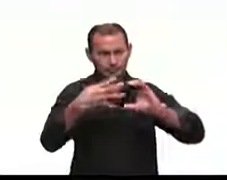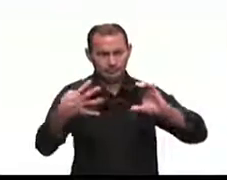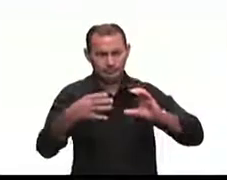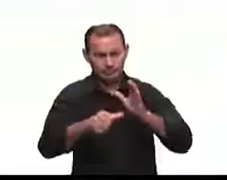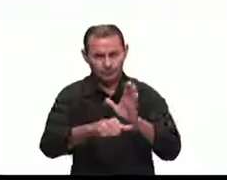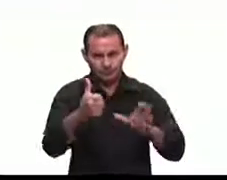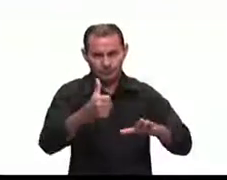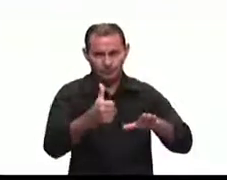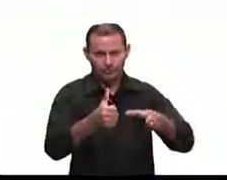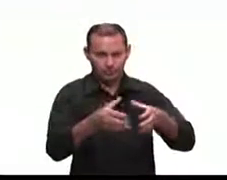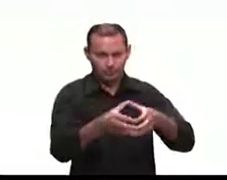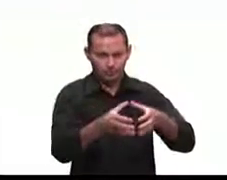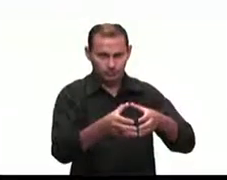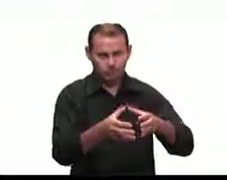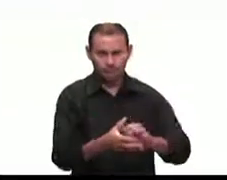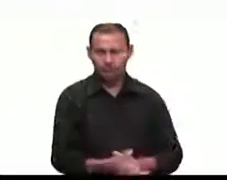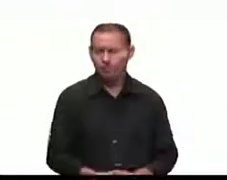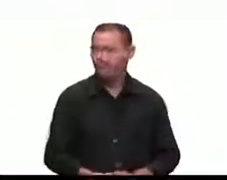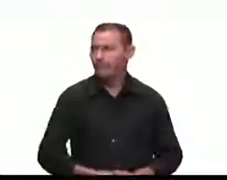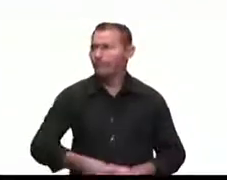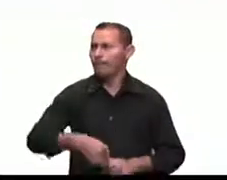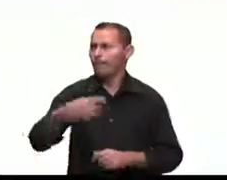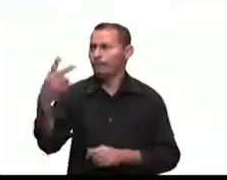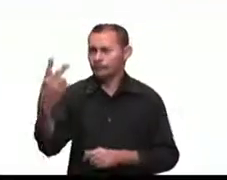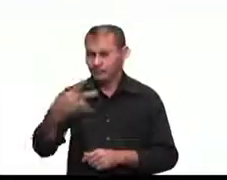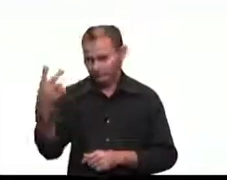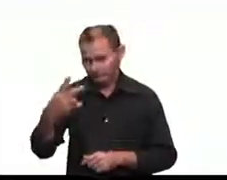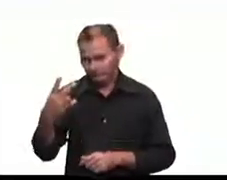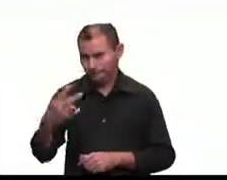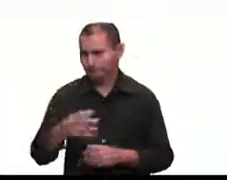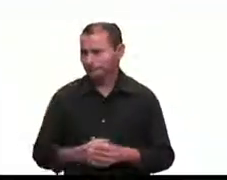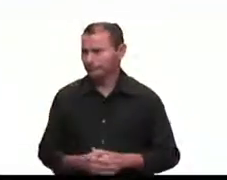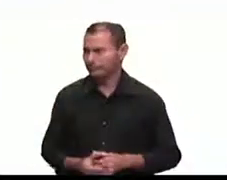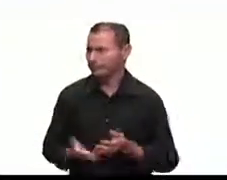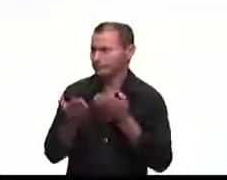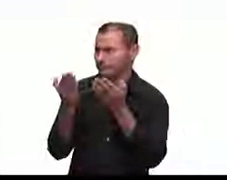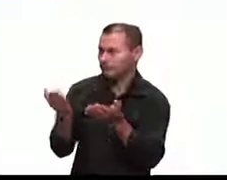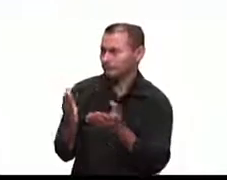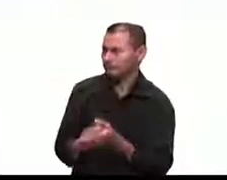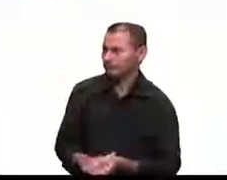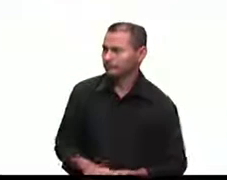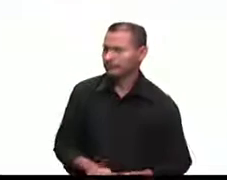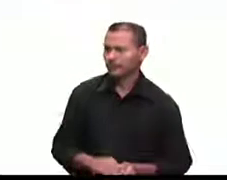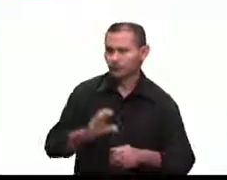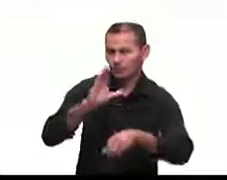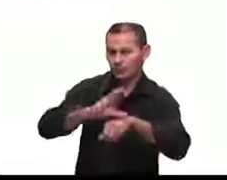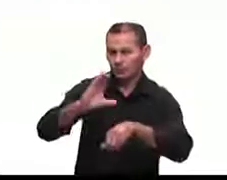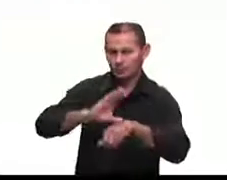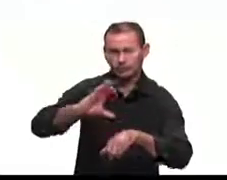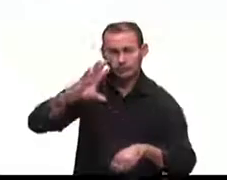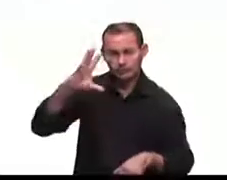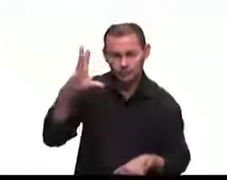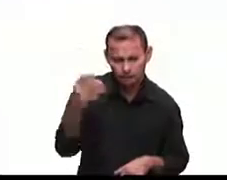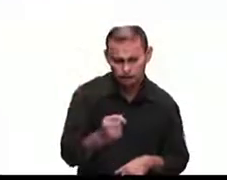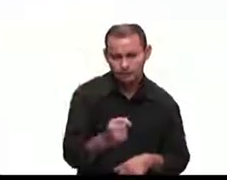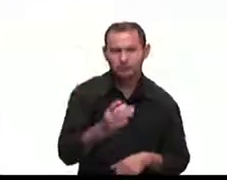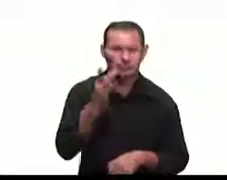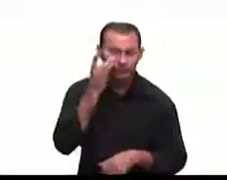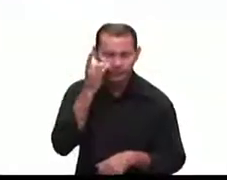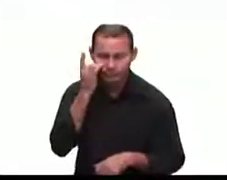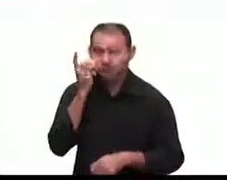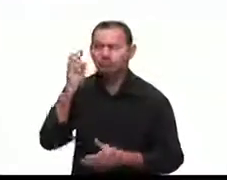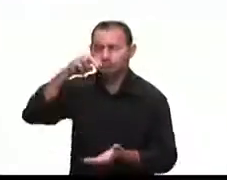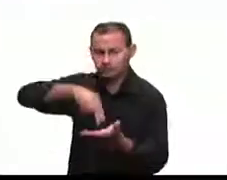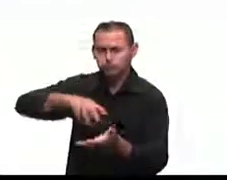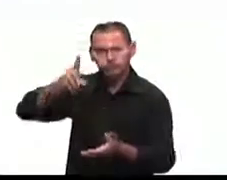do primeiro produto. Já o outro produto ofertado, um curso totalmente